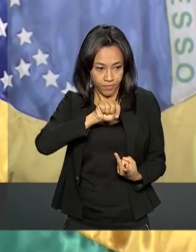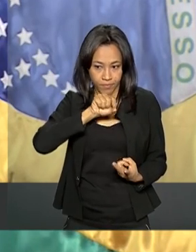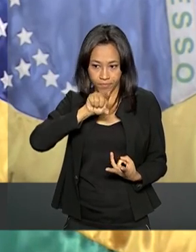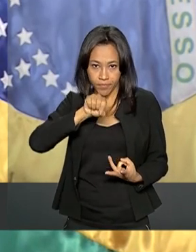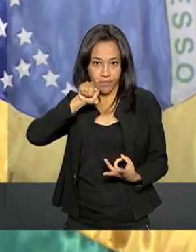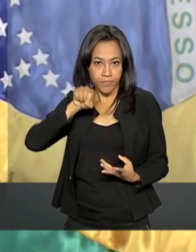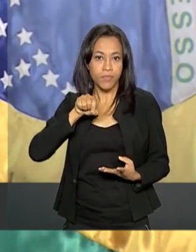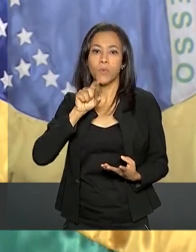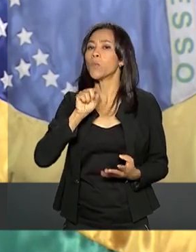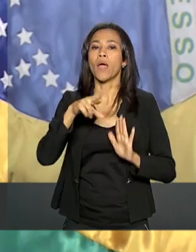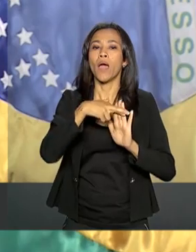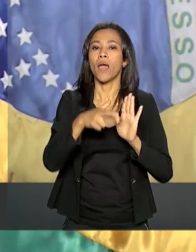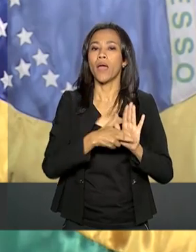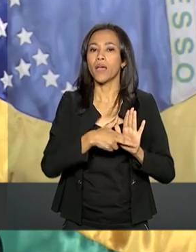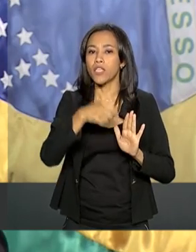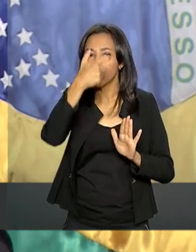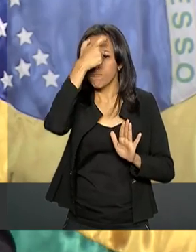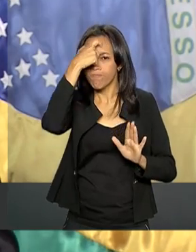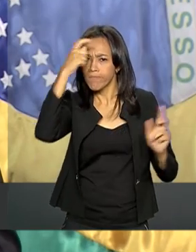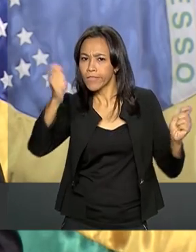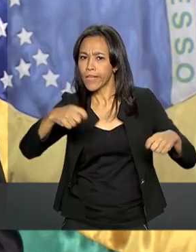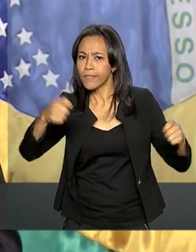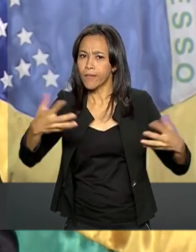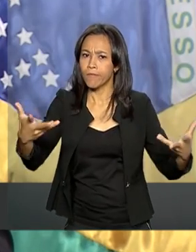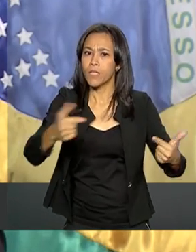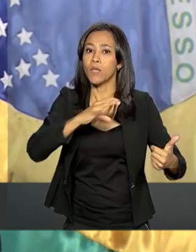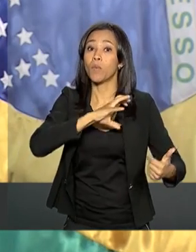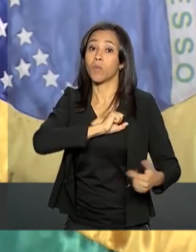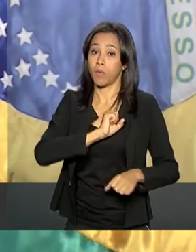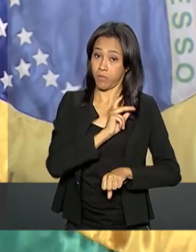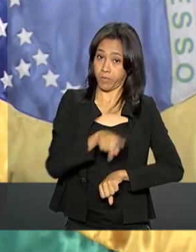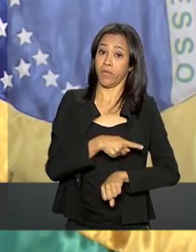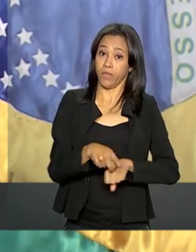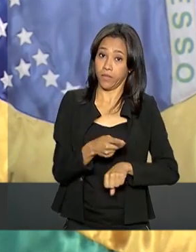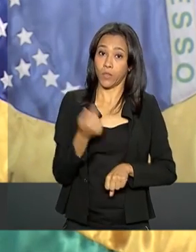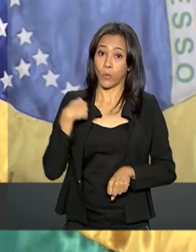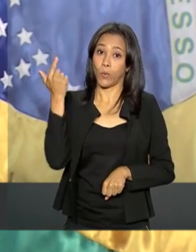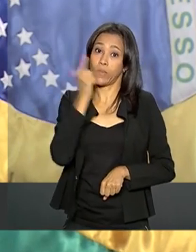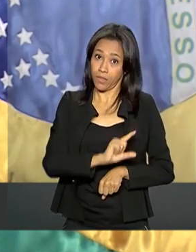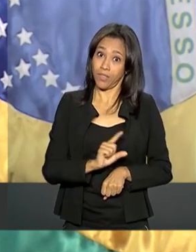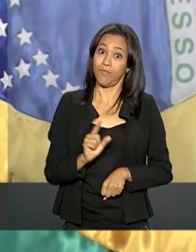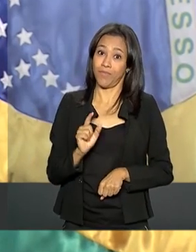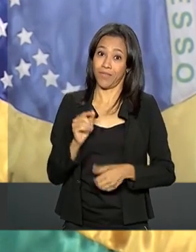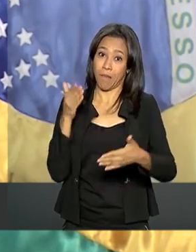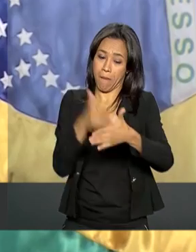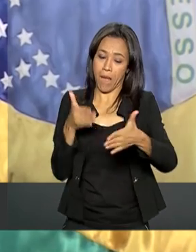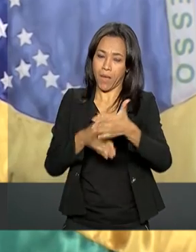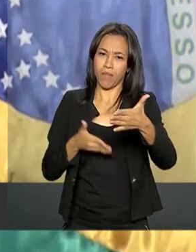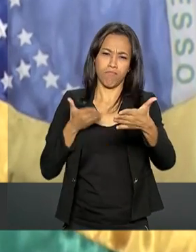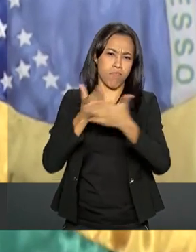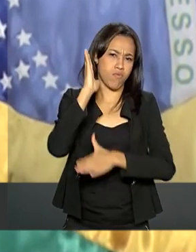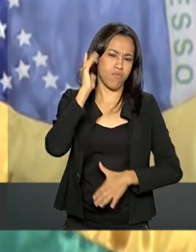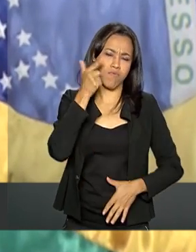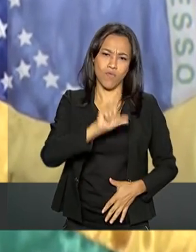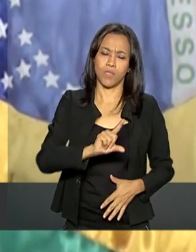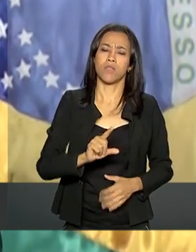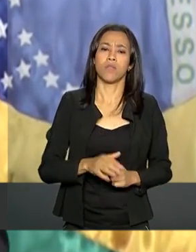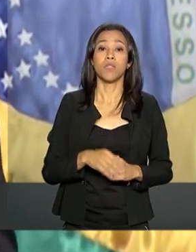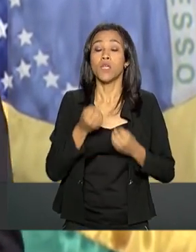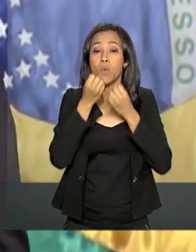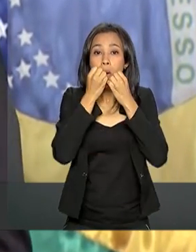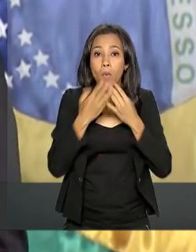critério de competência e patriotismo, conseguimos vencer aquele obstáculo e trouxemos uma boa impressão